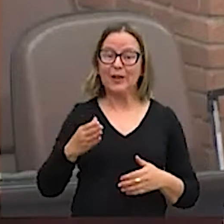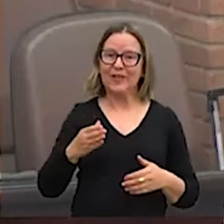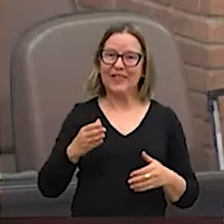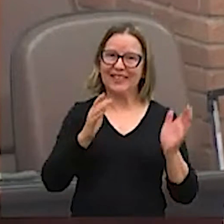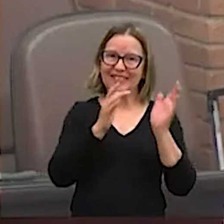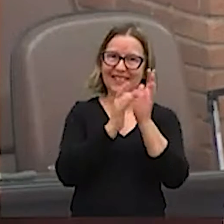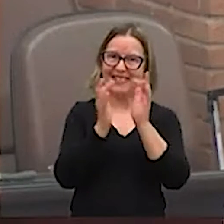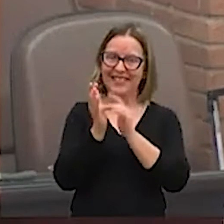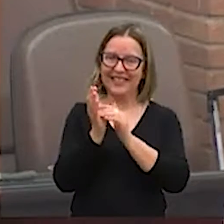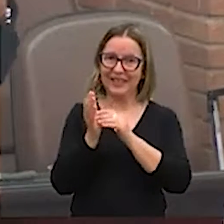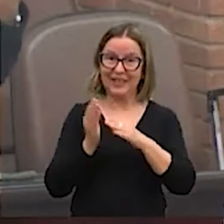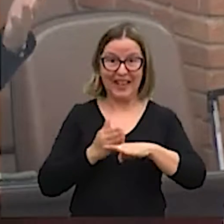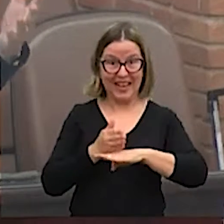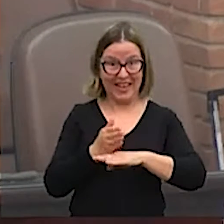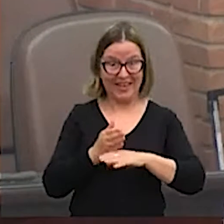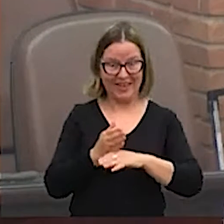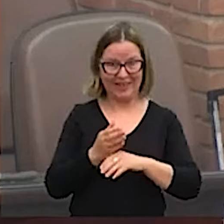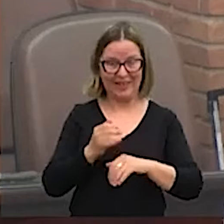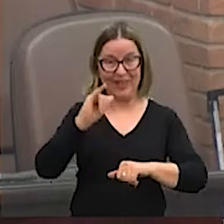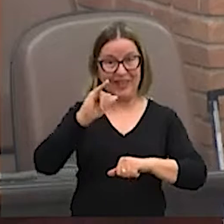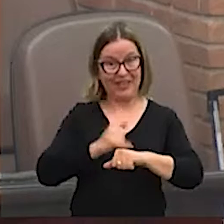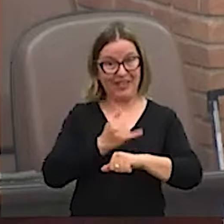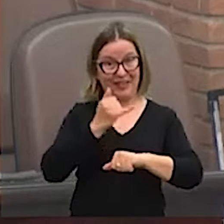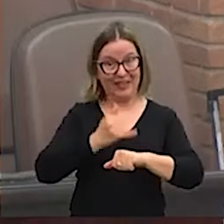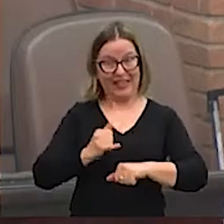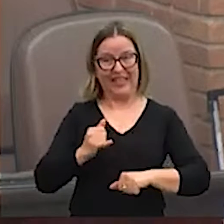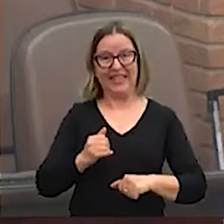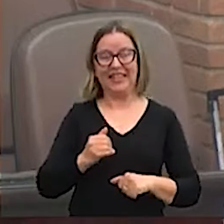Jerusalém, naquele primeiro dia da semana,